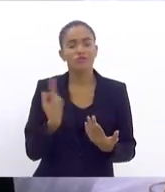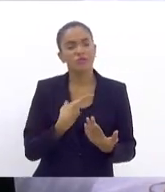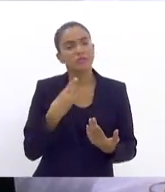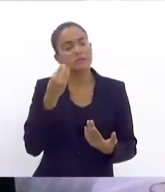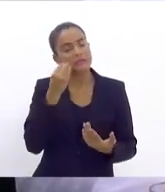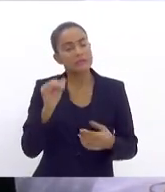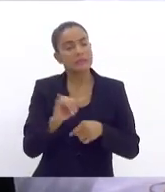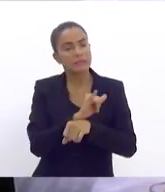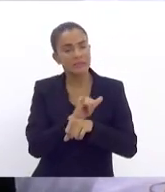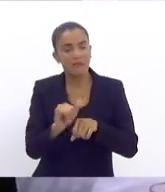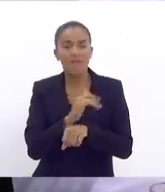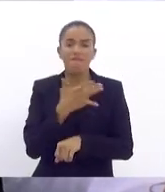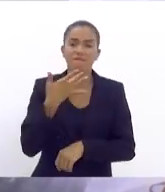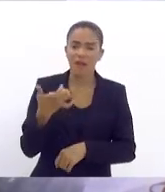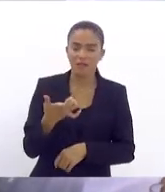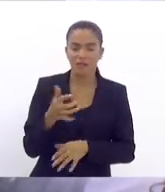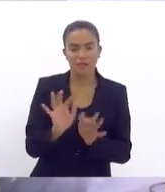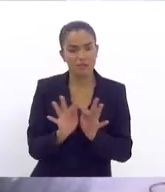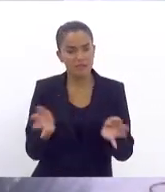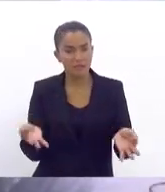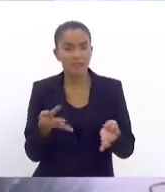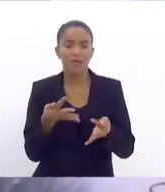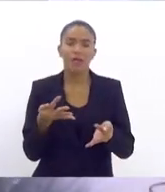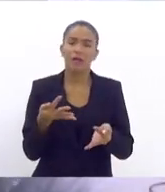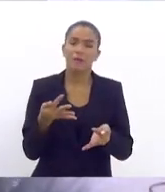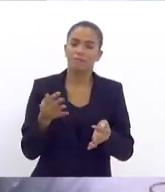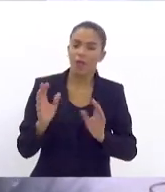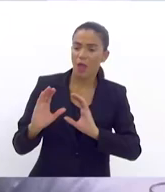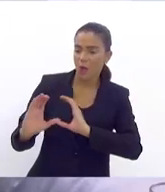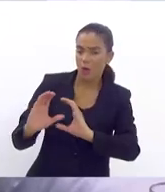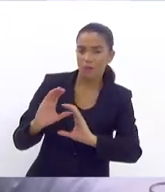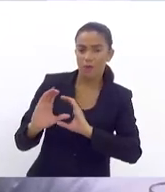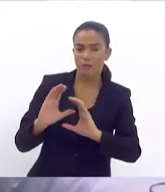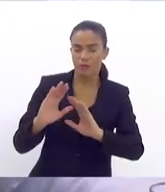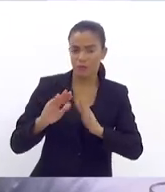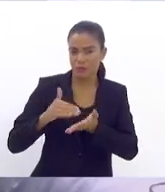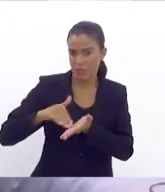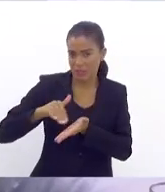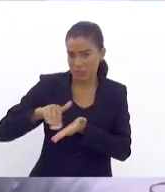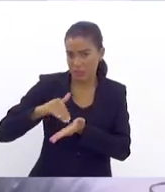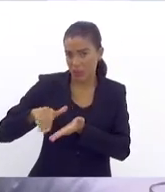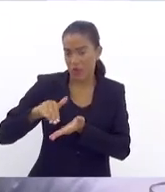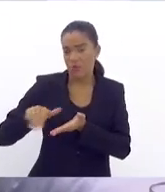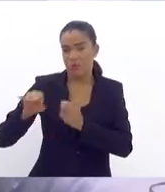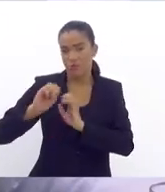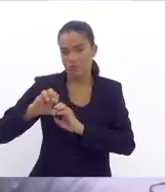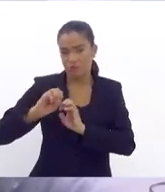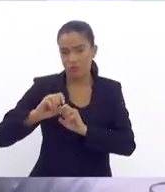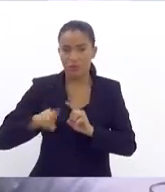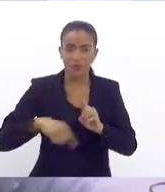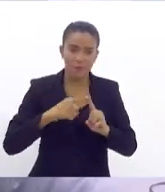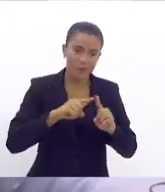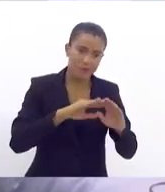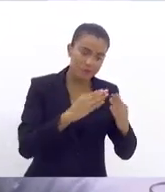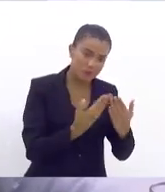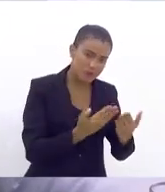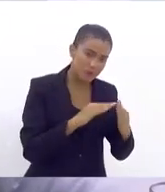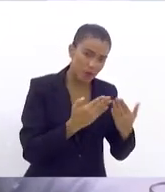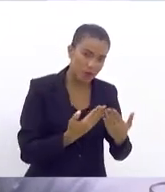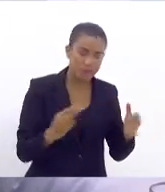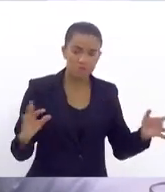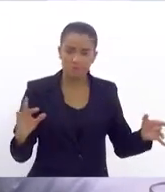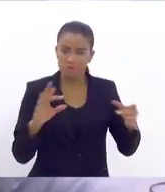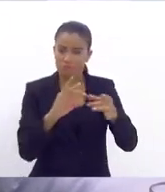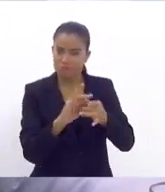mais facilitado das unidades escolares com as regionais da Secretaria de Educação, para que, de